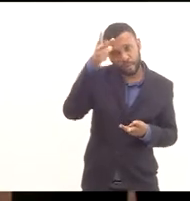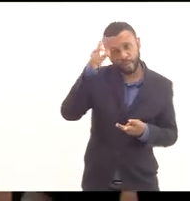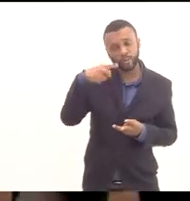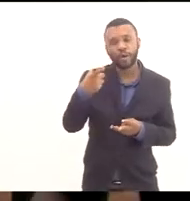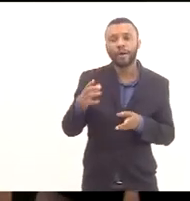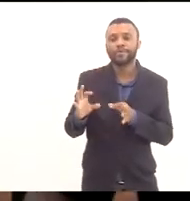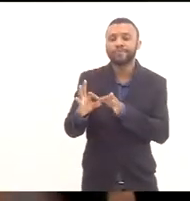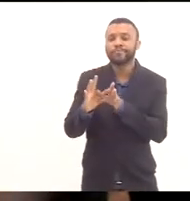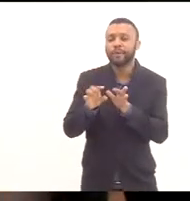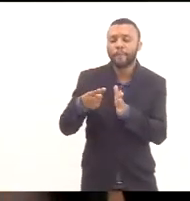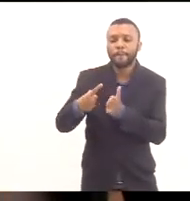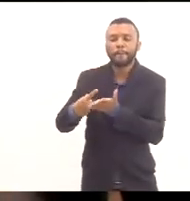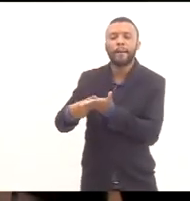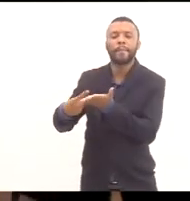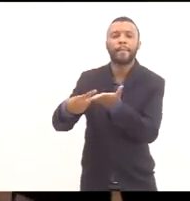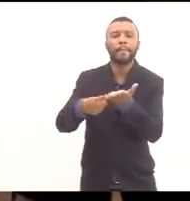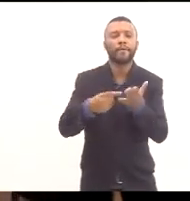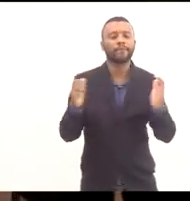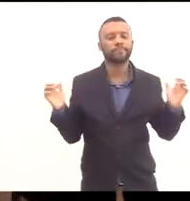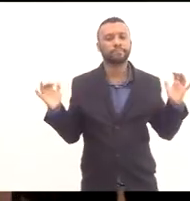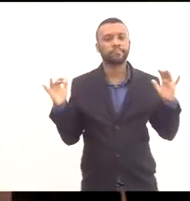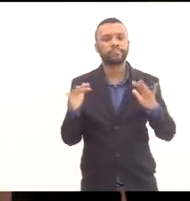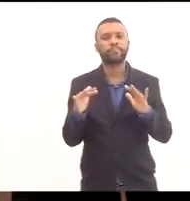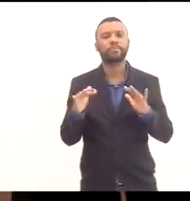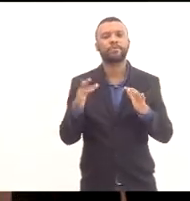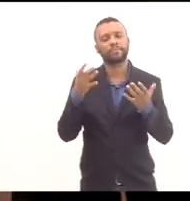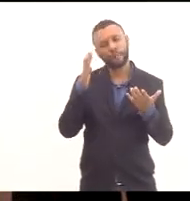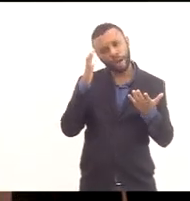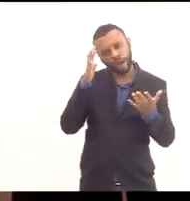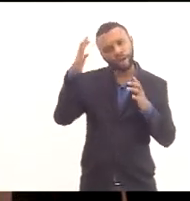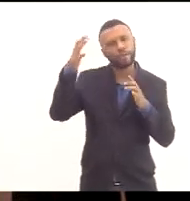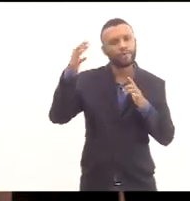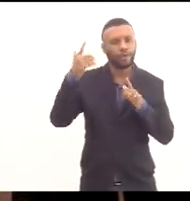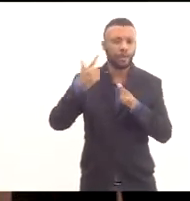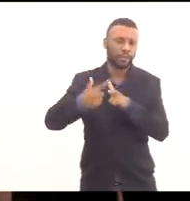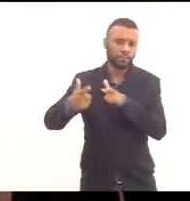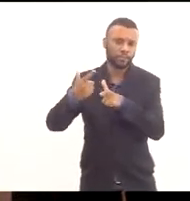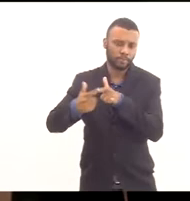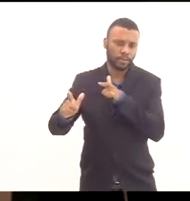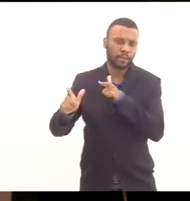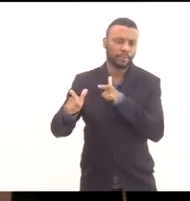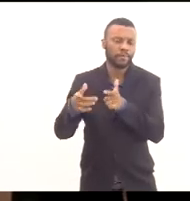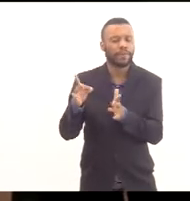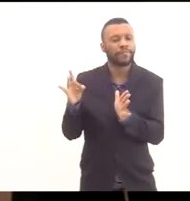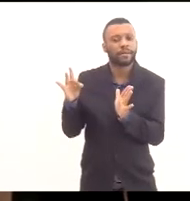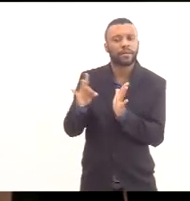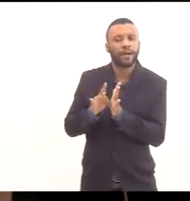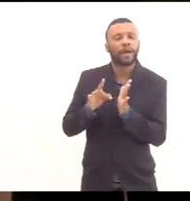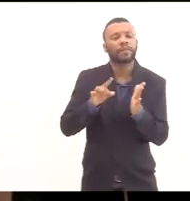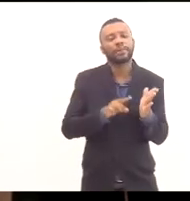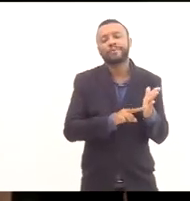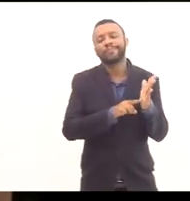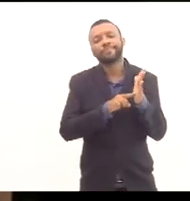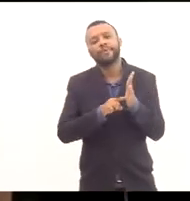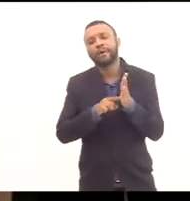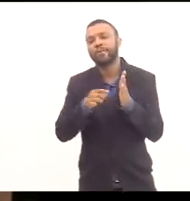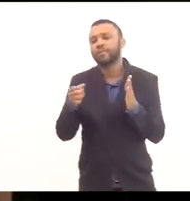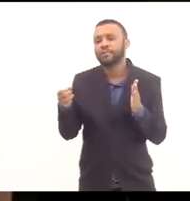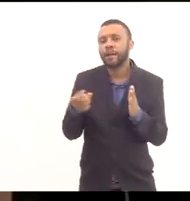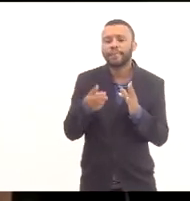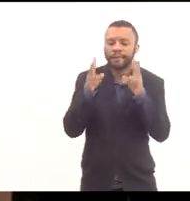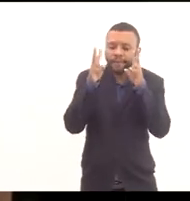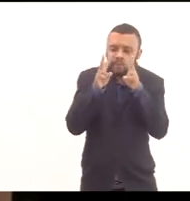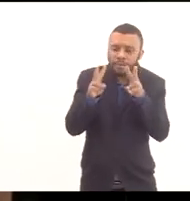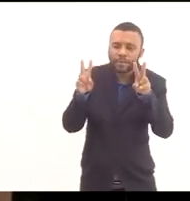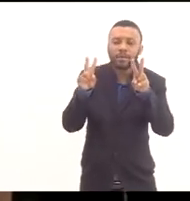que realmente mutirão tá trazendo é uma nova visão sobre os problemas